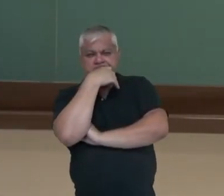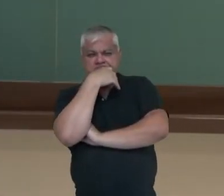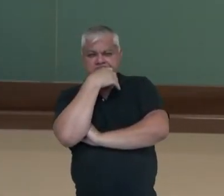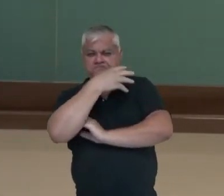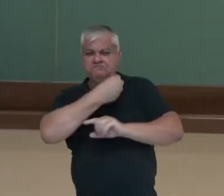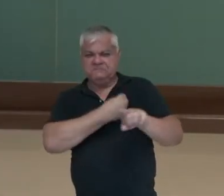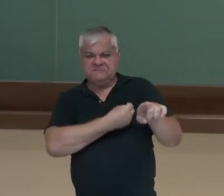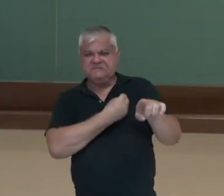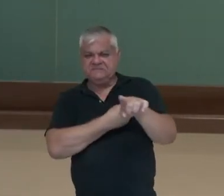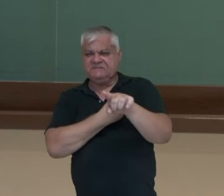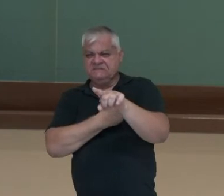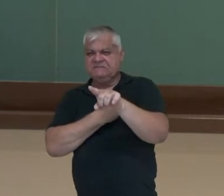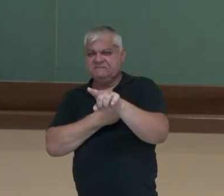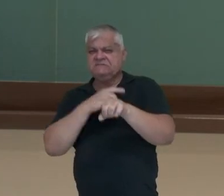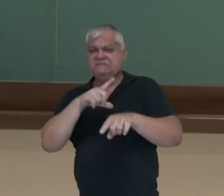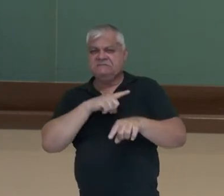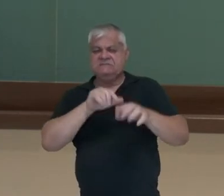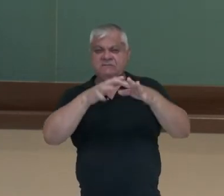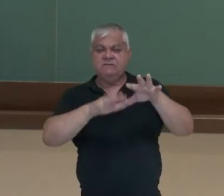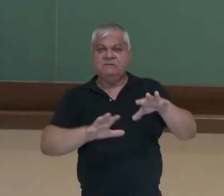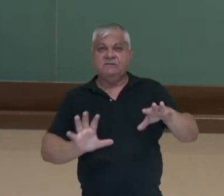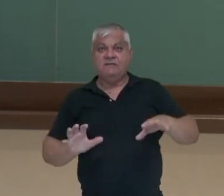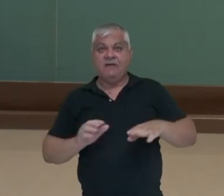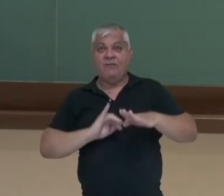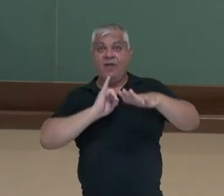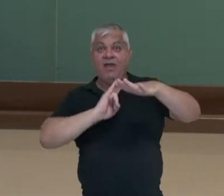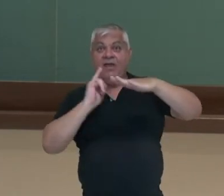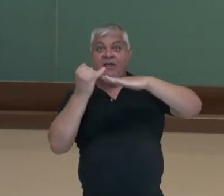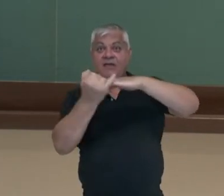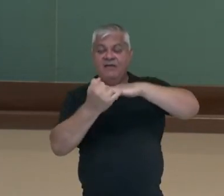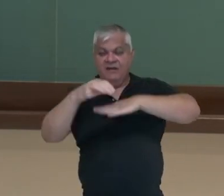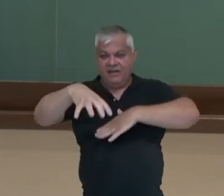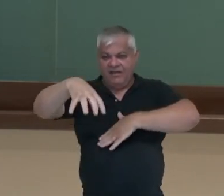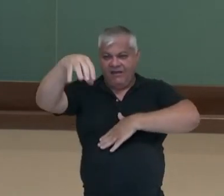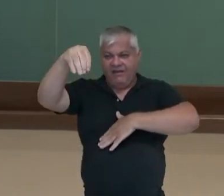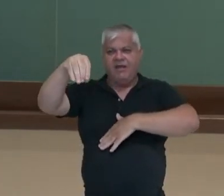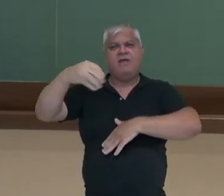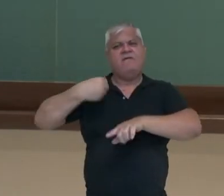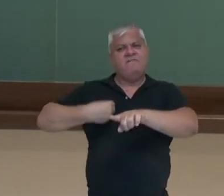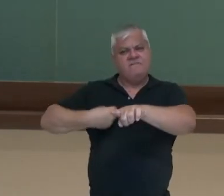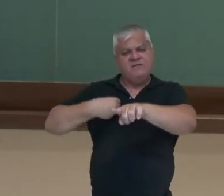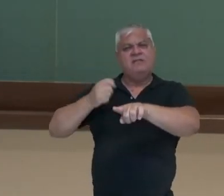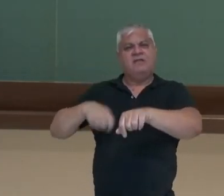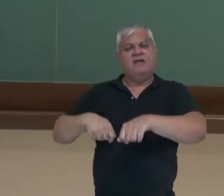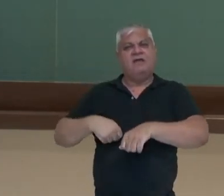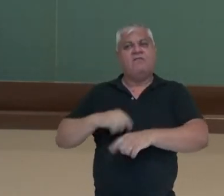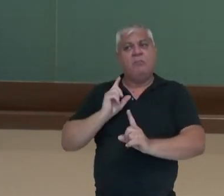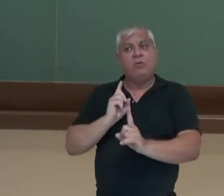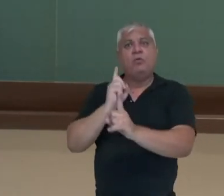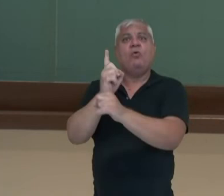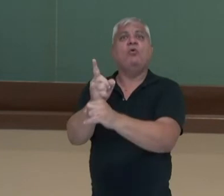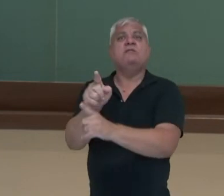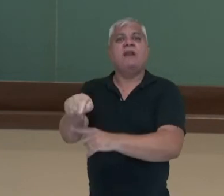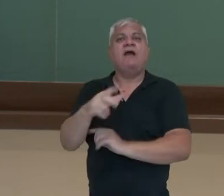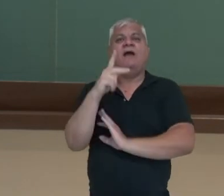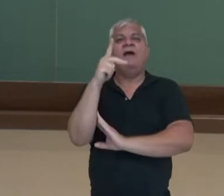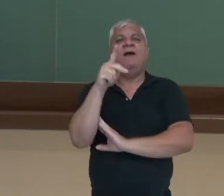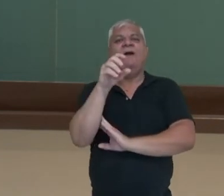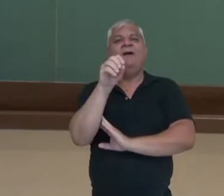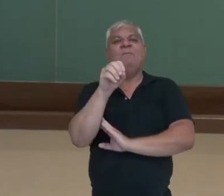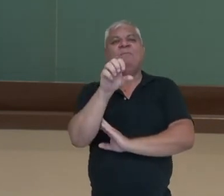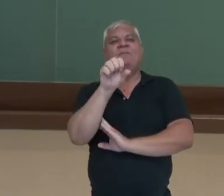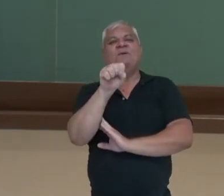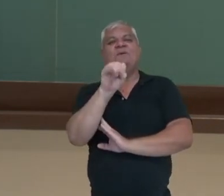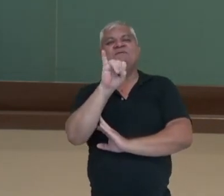né? Ali tem uma ilha que moram criaturas com certeza. Talvez a gente possa encontrar Poseidon ali naquela ilha.